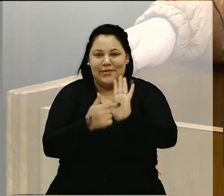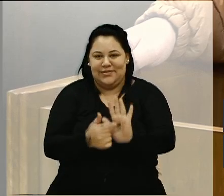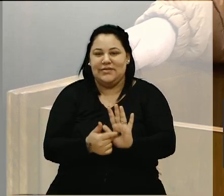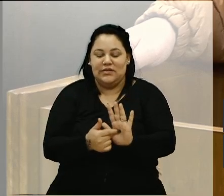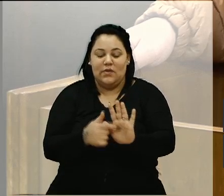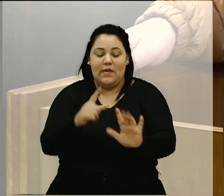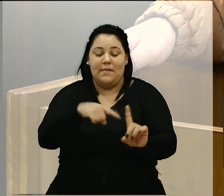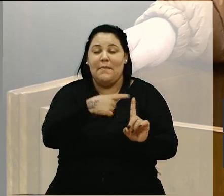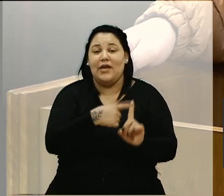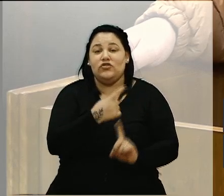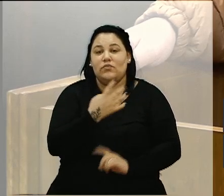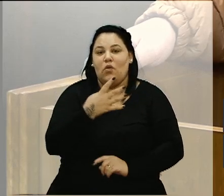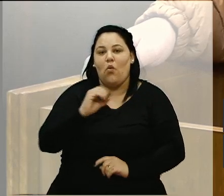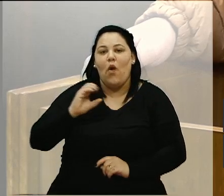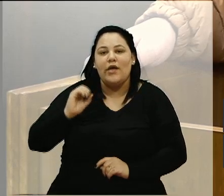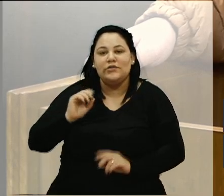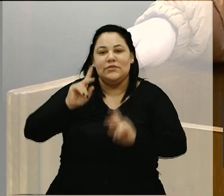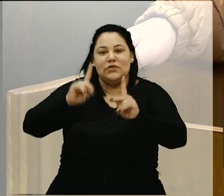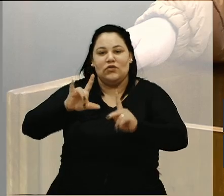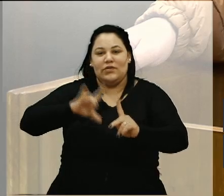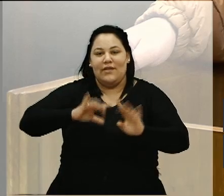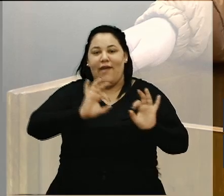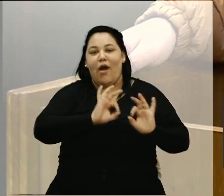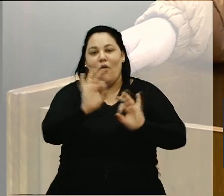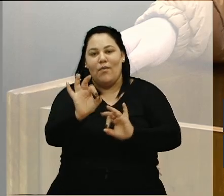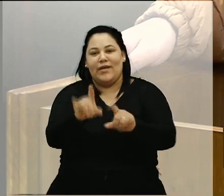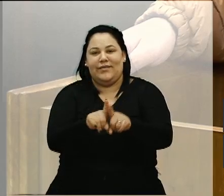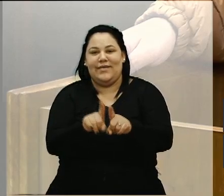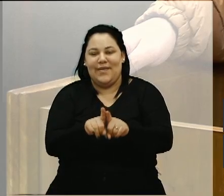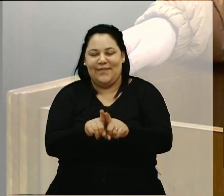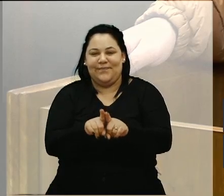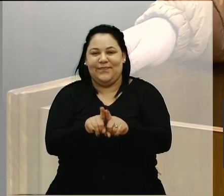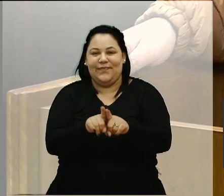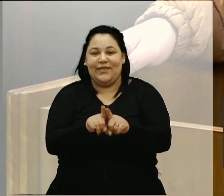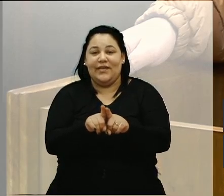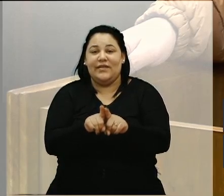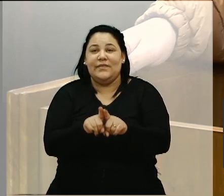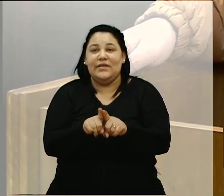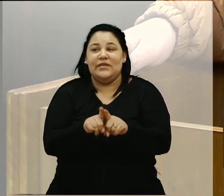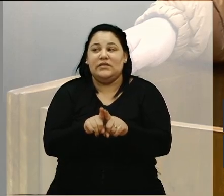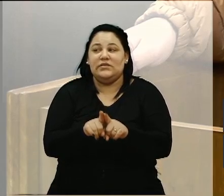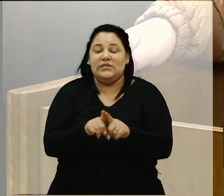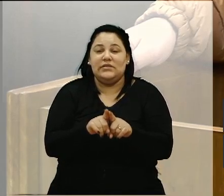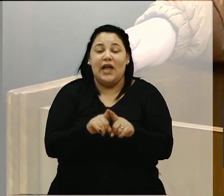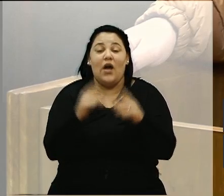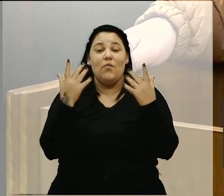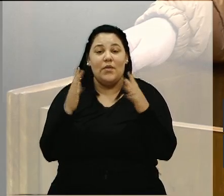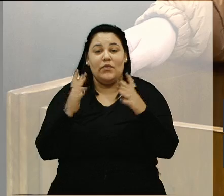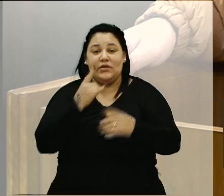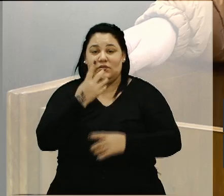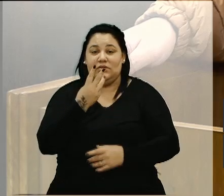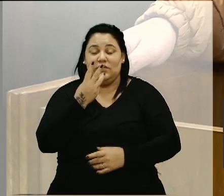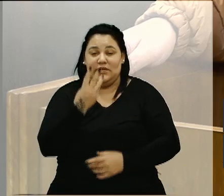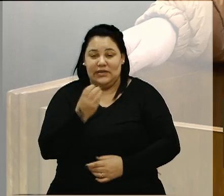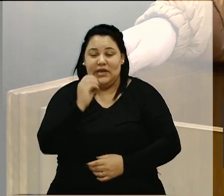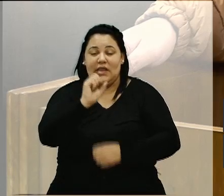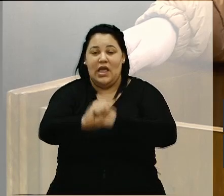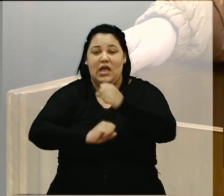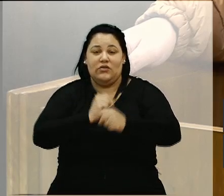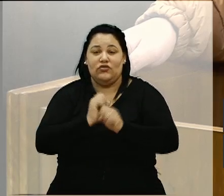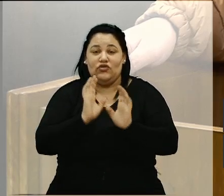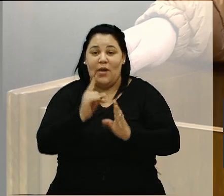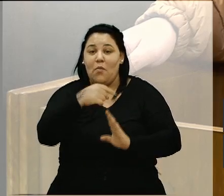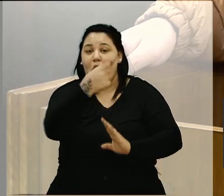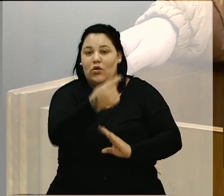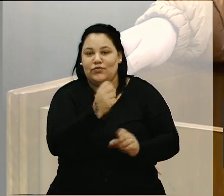de 1.400 pessoas estiveram prestigiando. E ele, por incrível que pareça, ele está fazendo 30 anos no ano que vem. E tomou uma